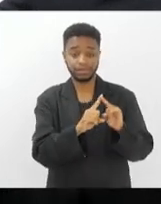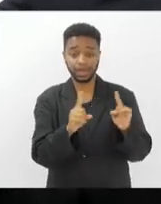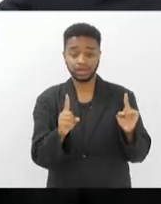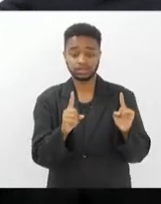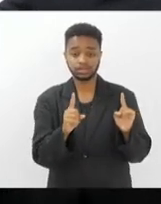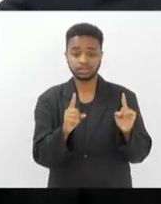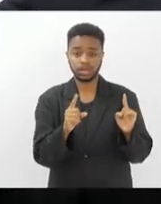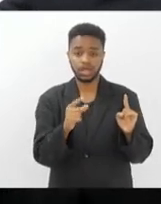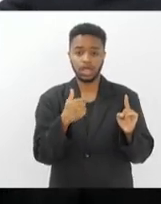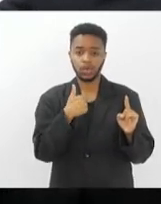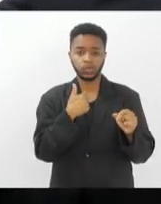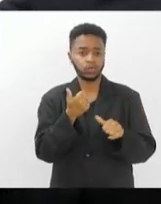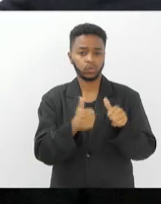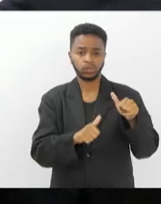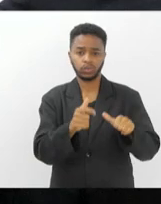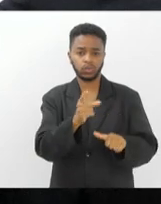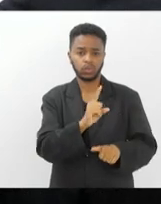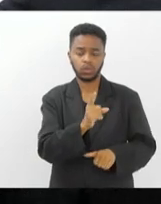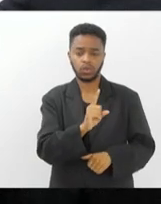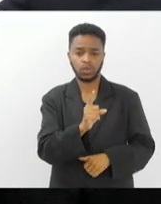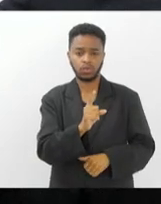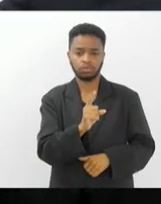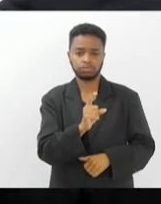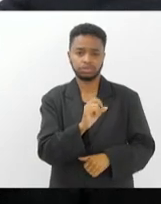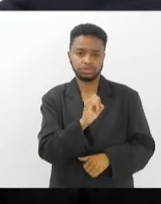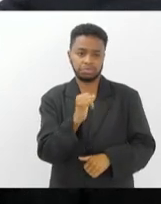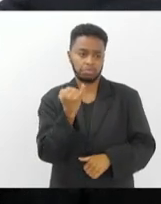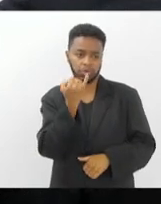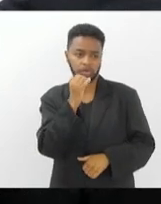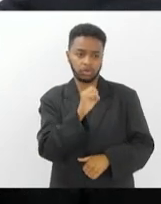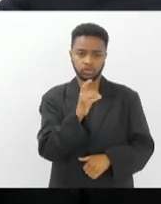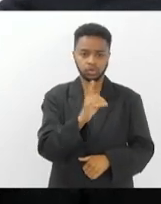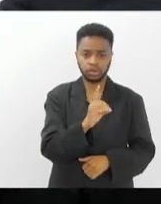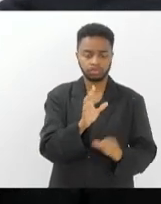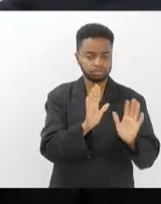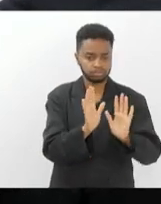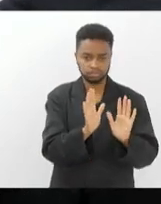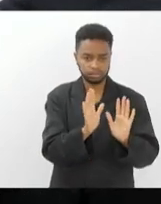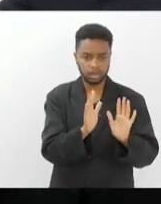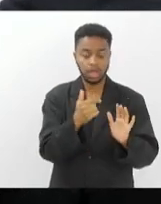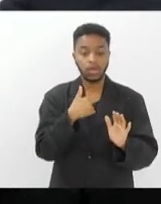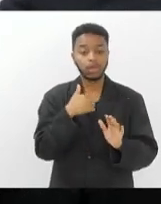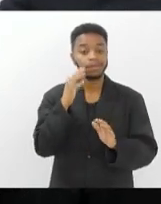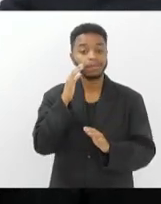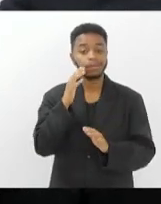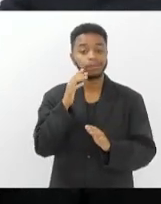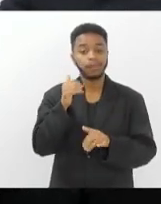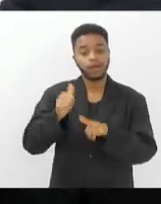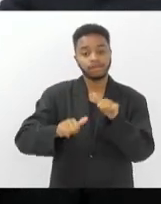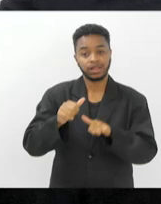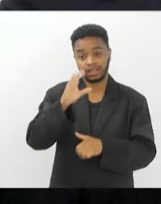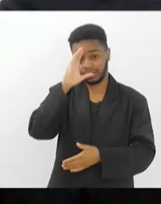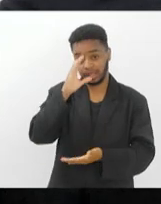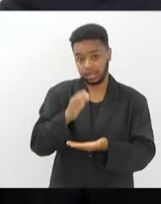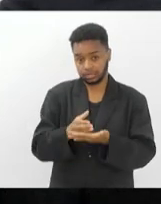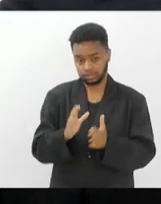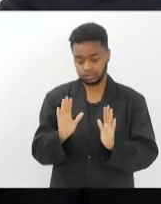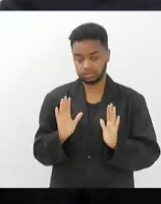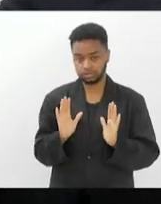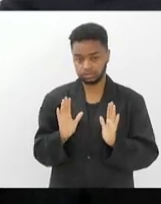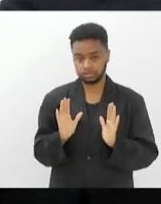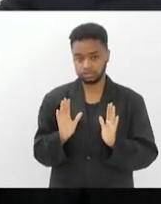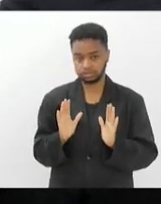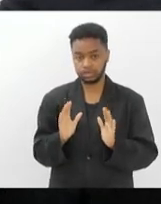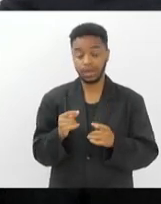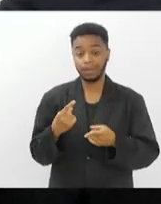estou examinando o mérito da matéria. Eu estou examinando a tese. É pertinente.